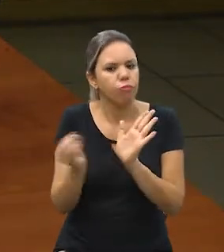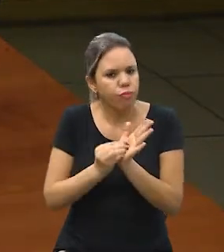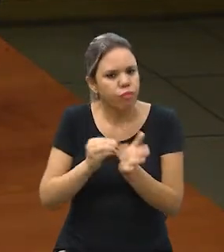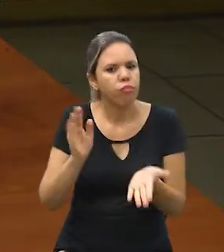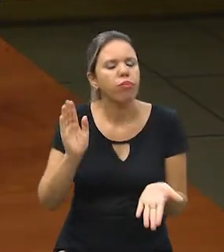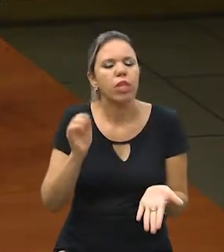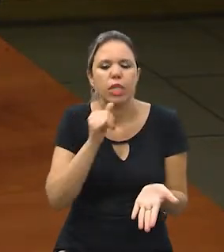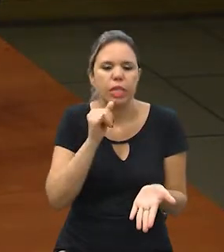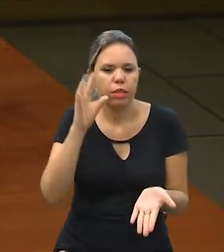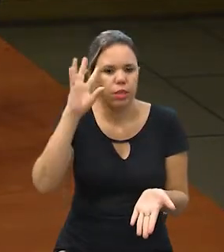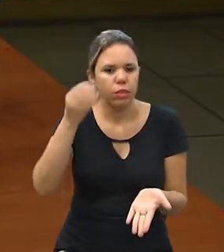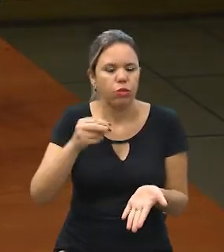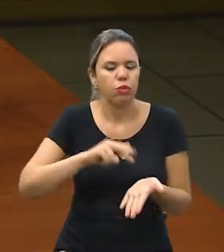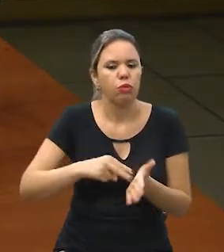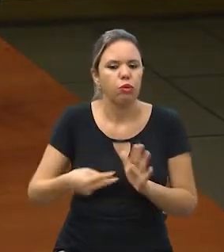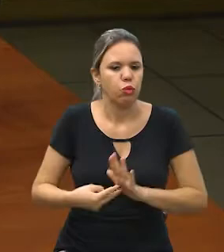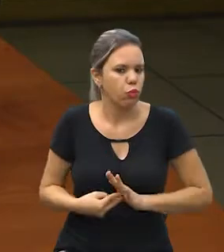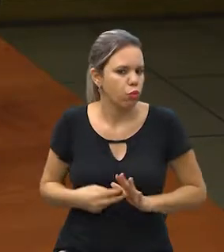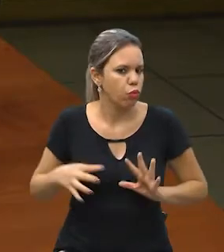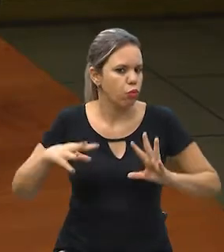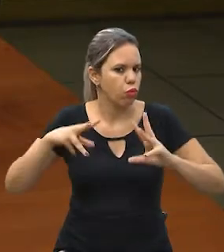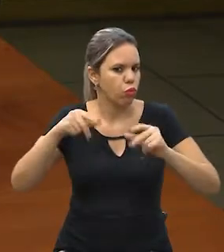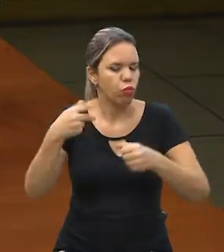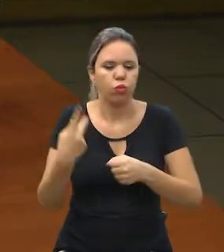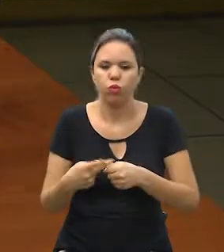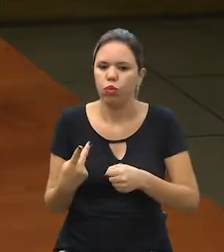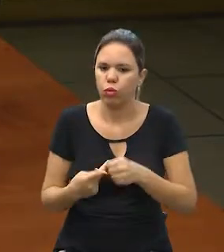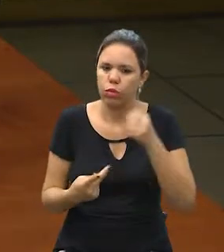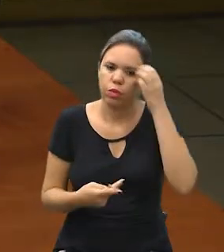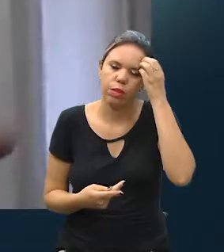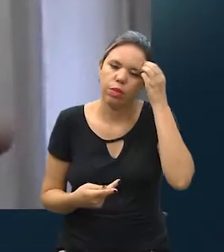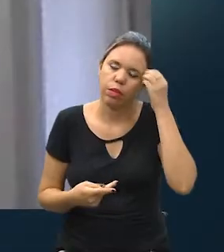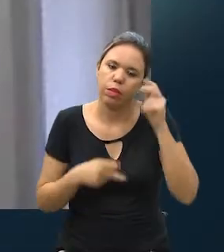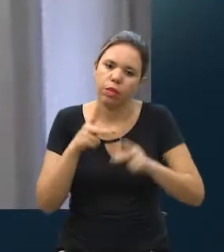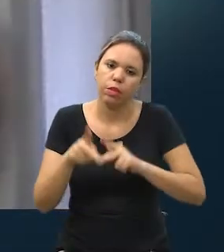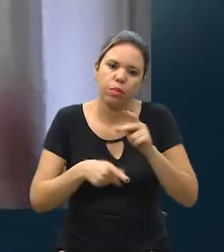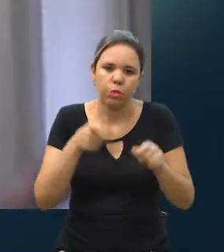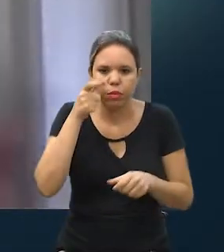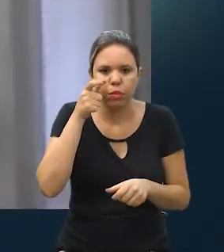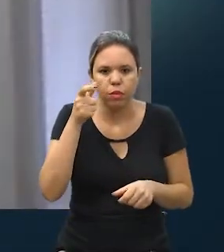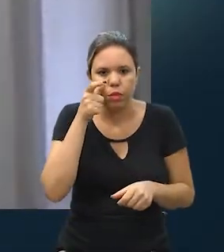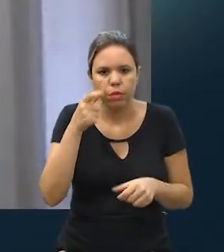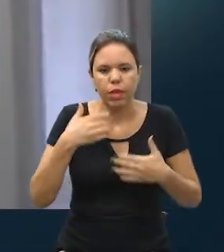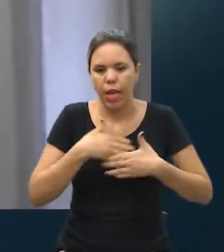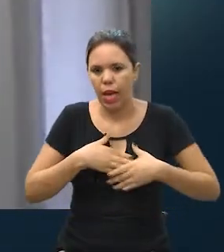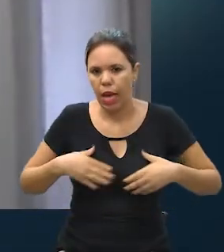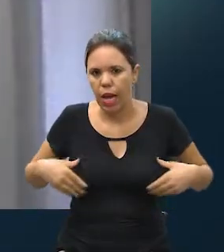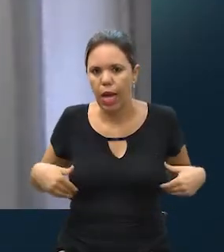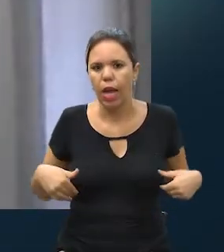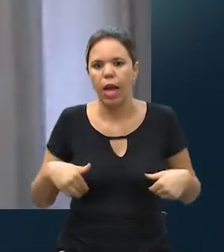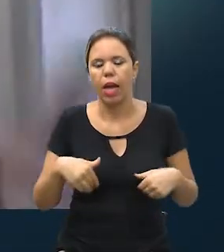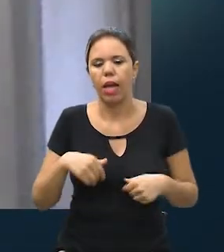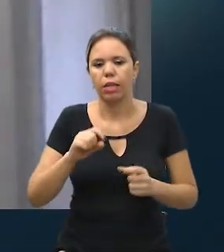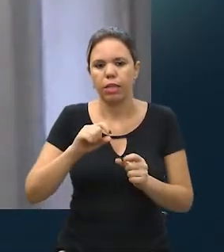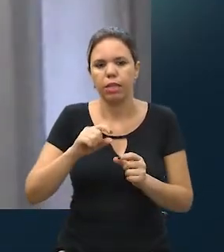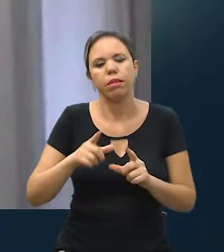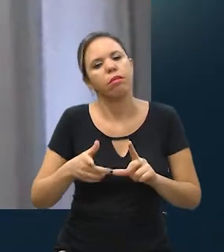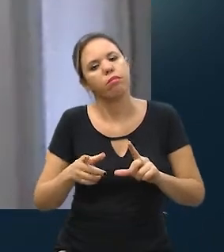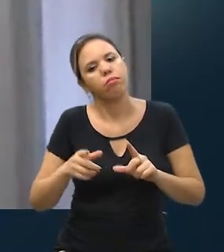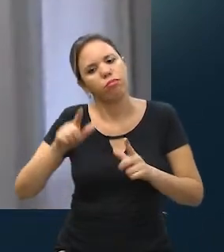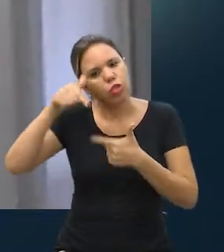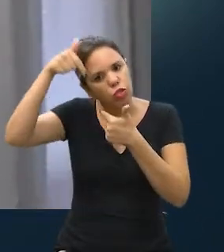só para entender um pouquinho, então, todos esses produtos que as pessoas veem com camisetas com personagens, mochilas